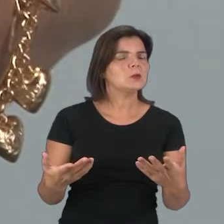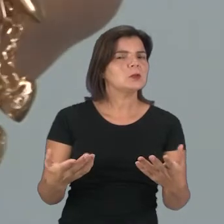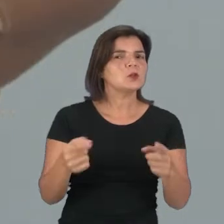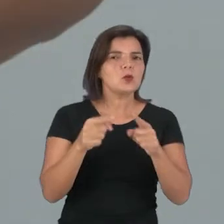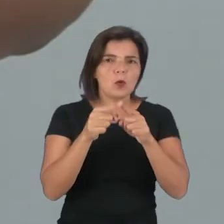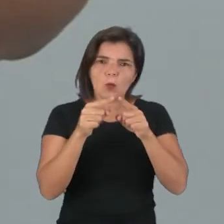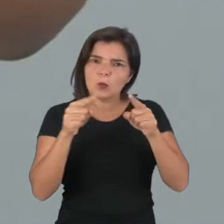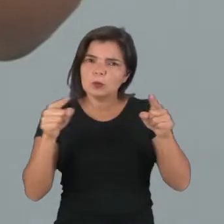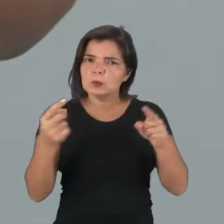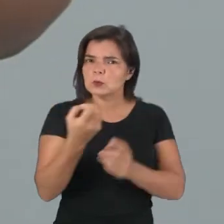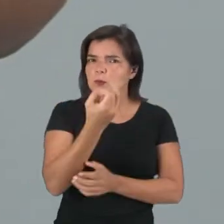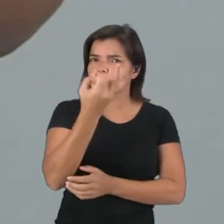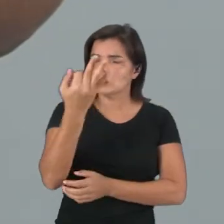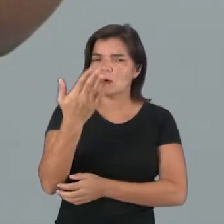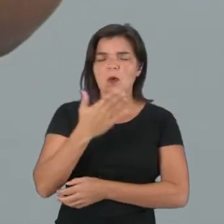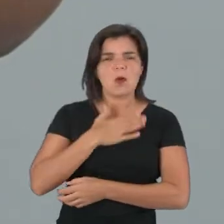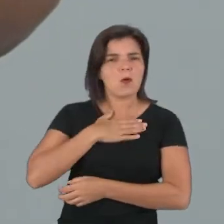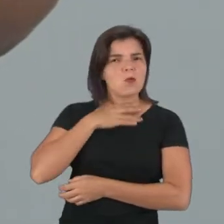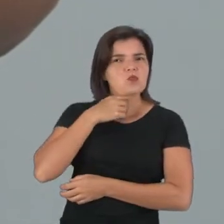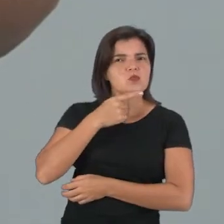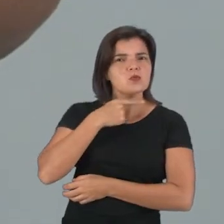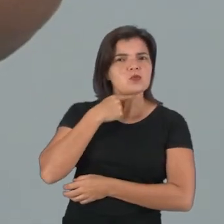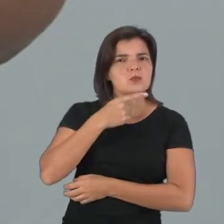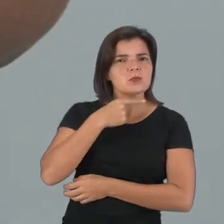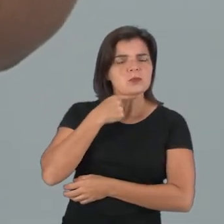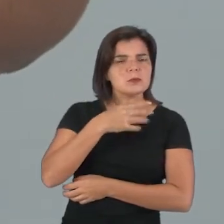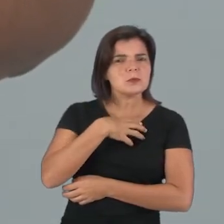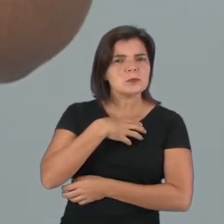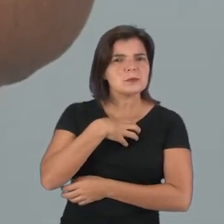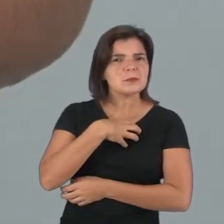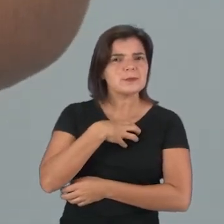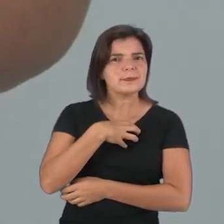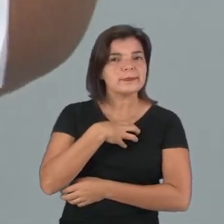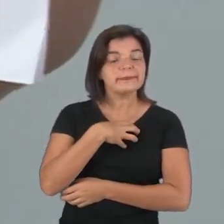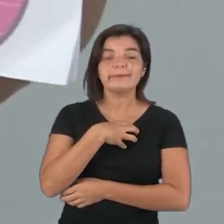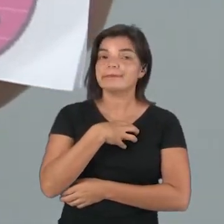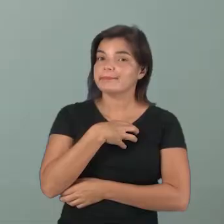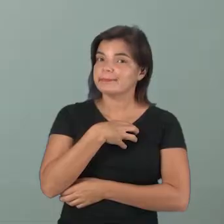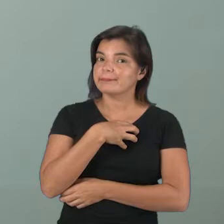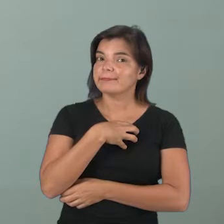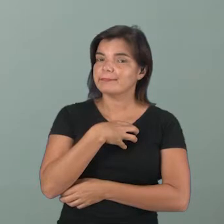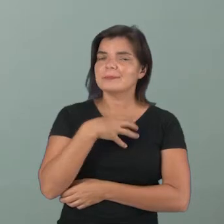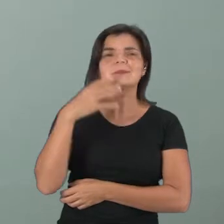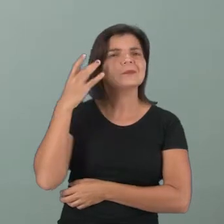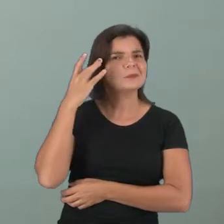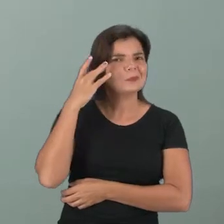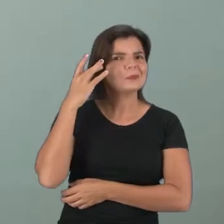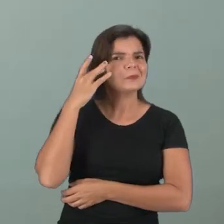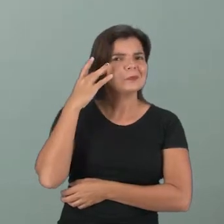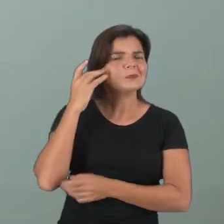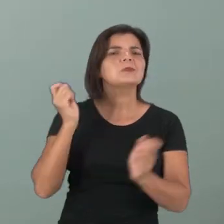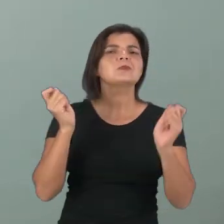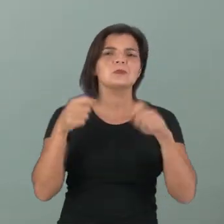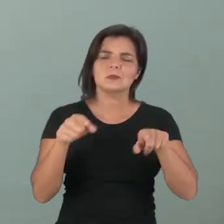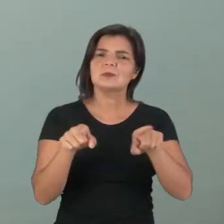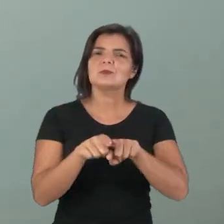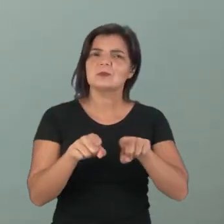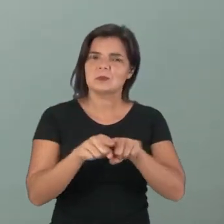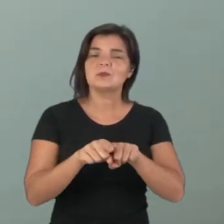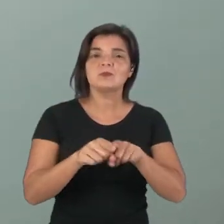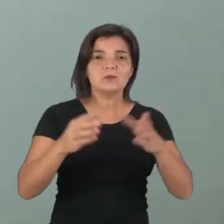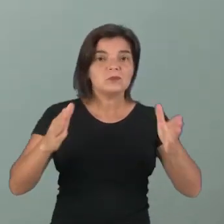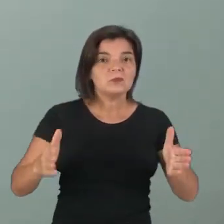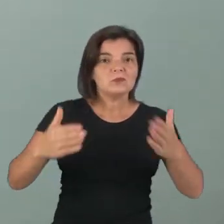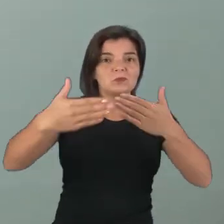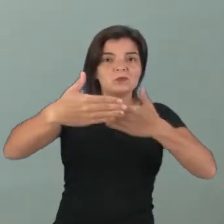eu medir a quantidade de dúvida que estou sentindo? Será? Será que podemos encher